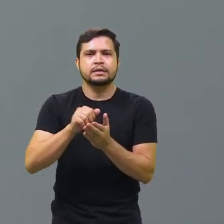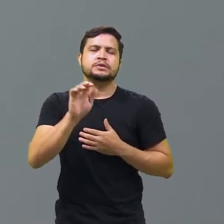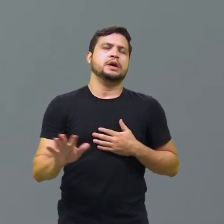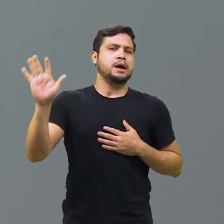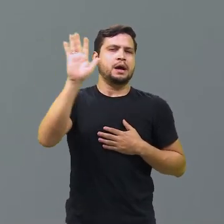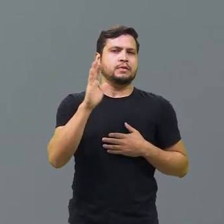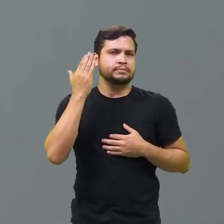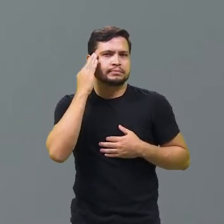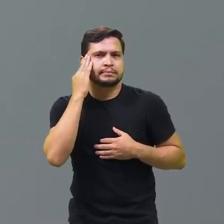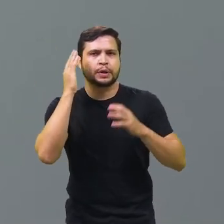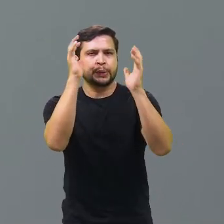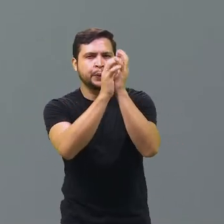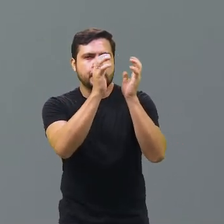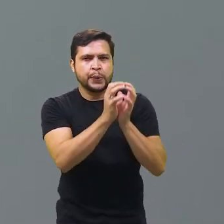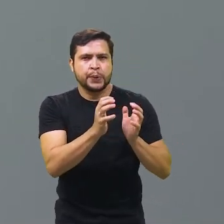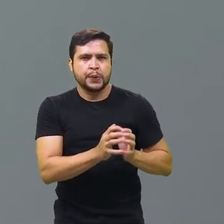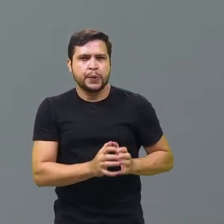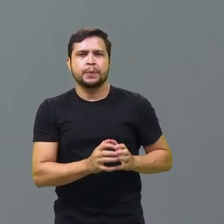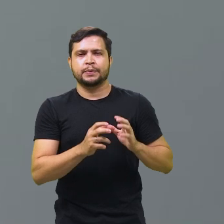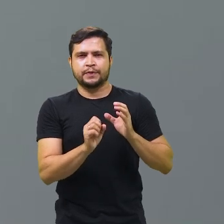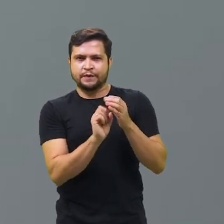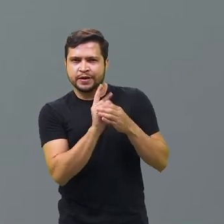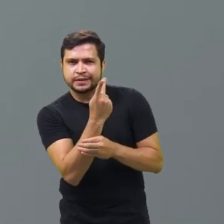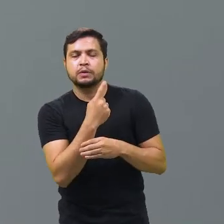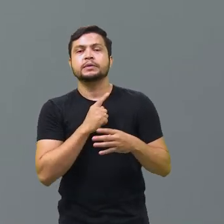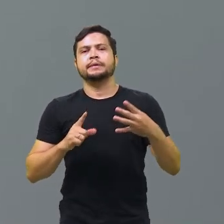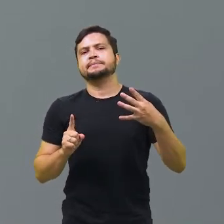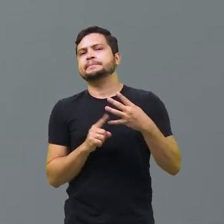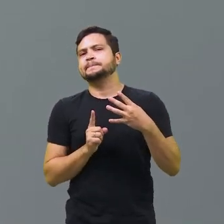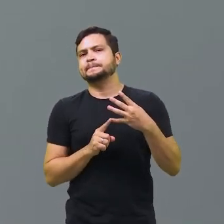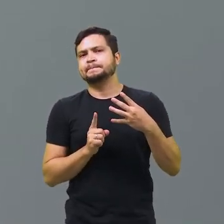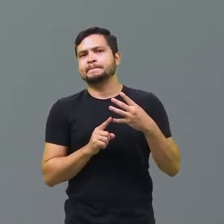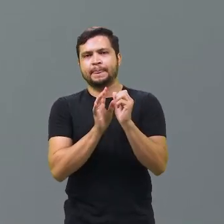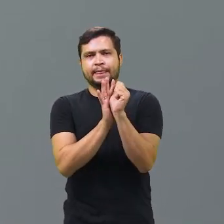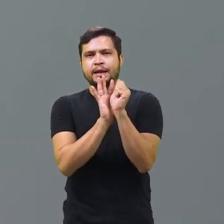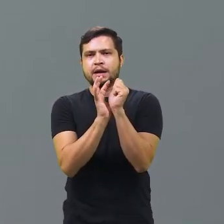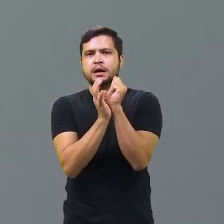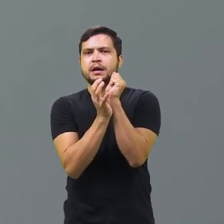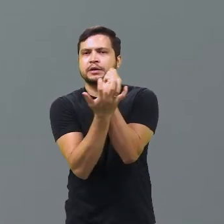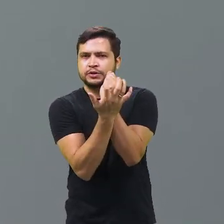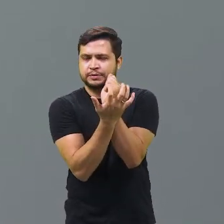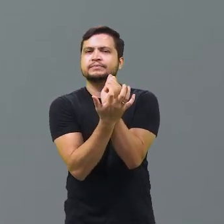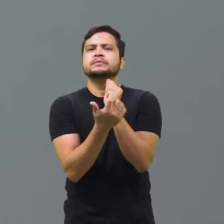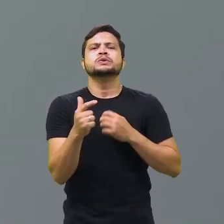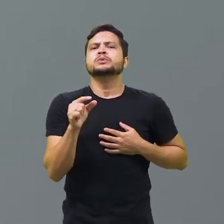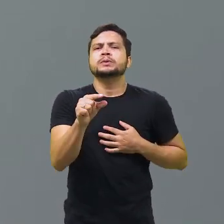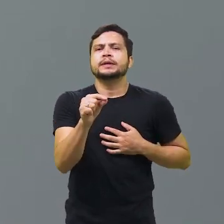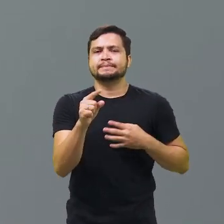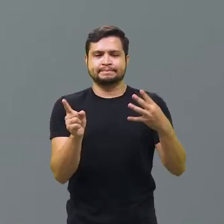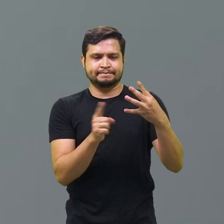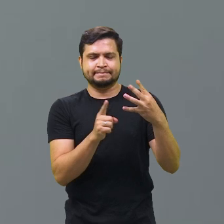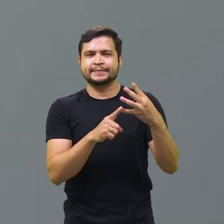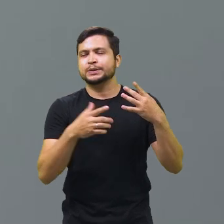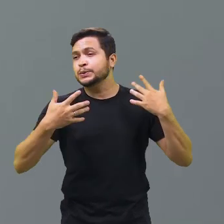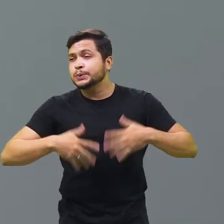panorama geral dos grupos vegetais, a gente vai ter as angiospermas, que são o grupo maior e